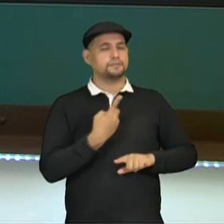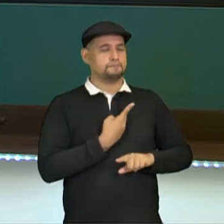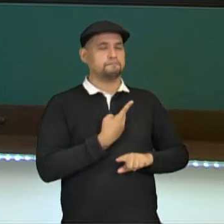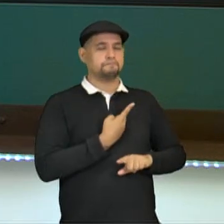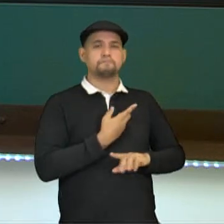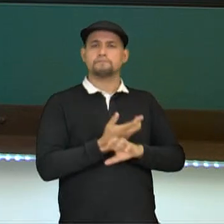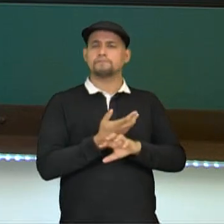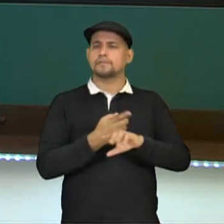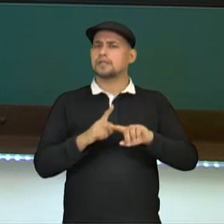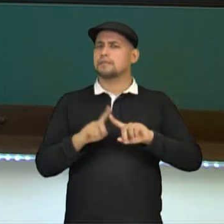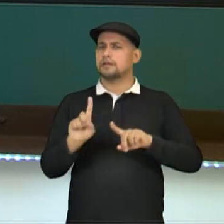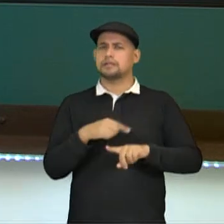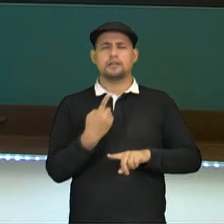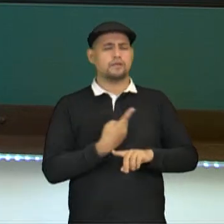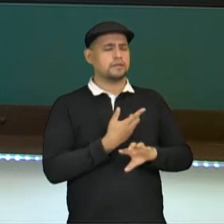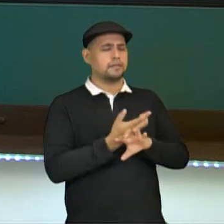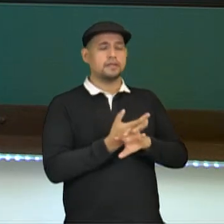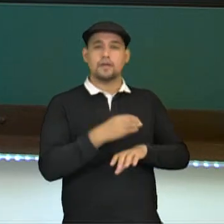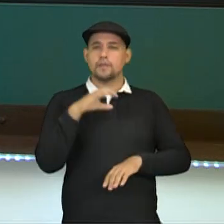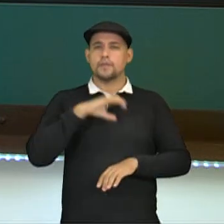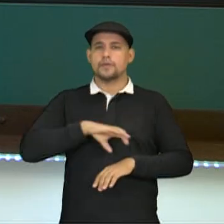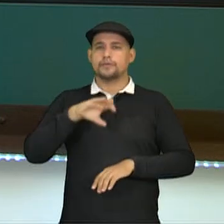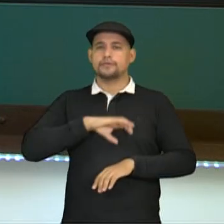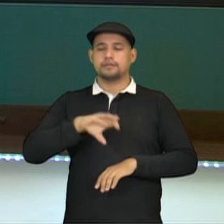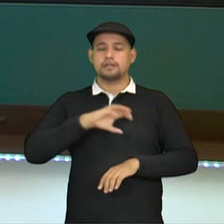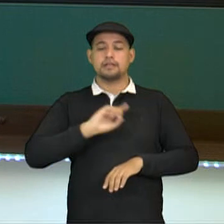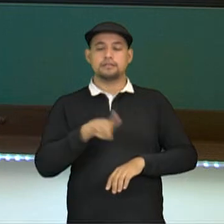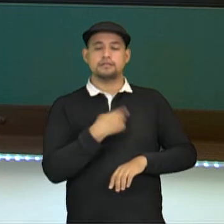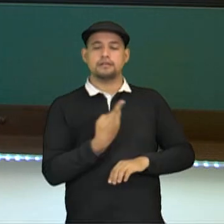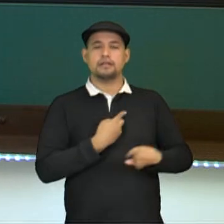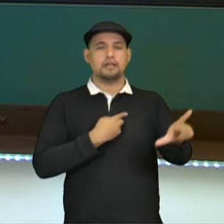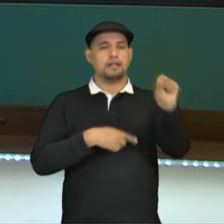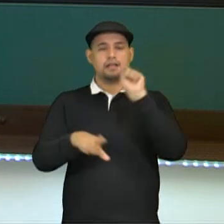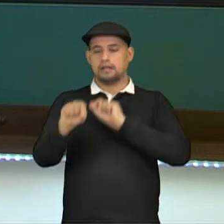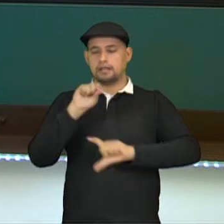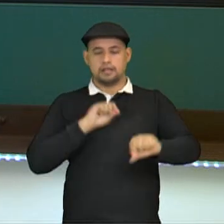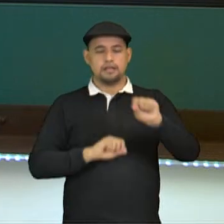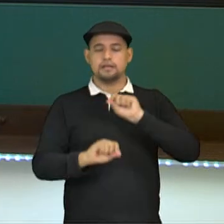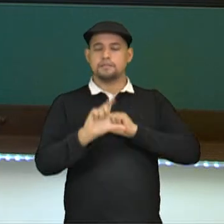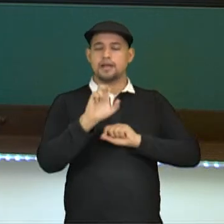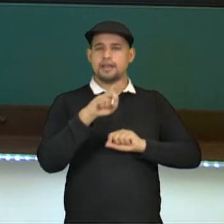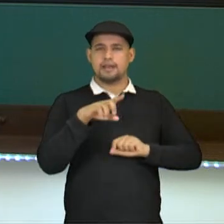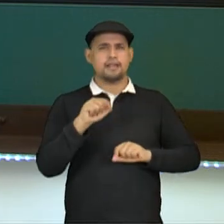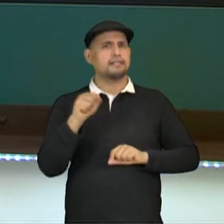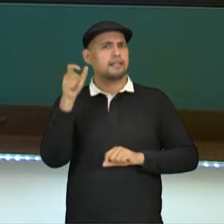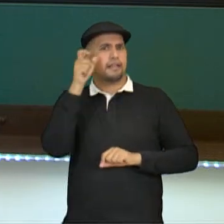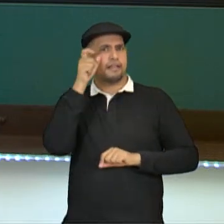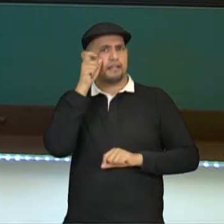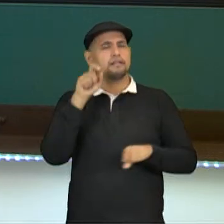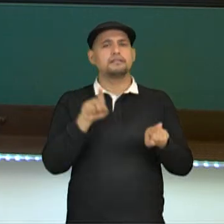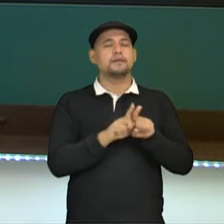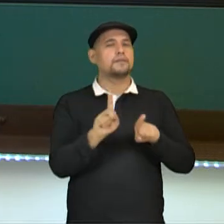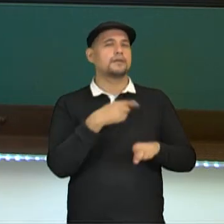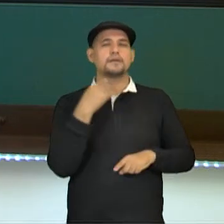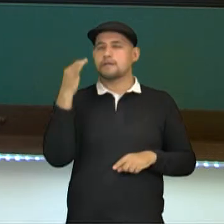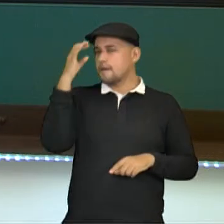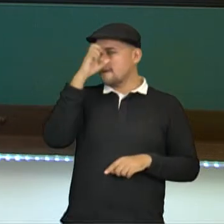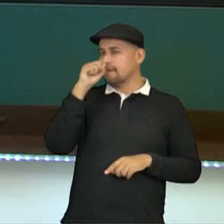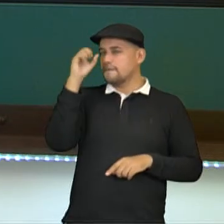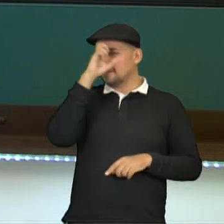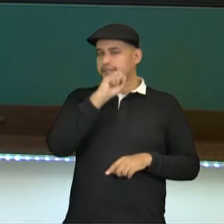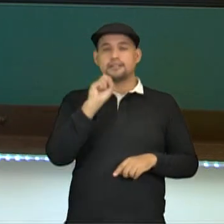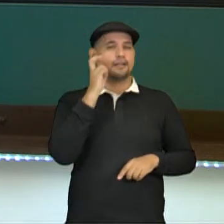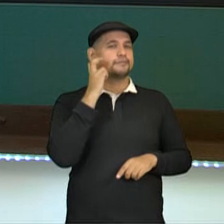disciplina. Então, na nossa disciplina de língua portuguesa, nós selecionamos aqui uma lenda bem interessante para a gente aprender um pouquinho